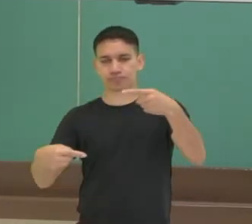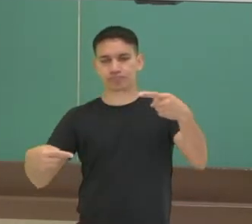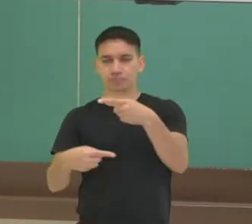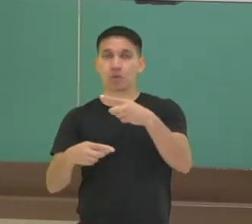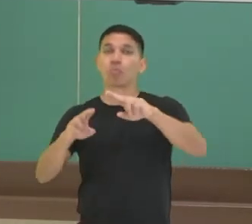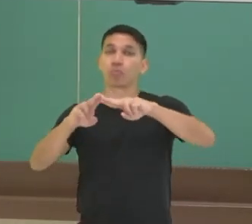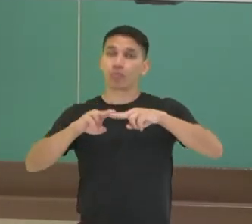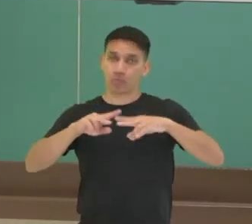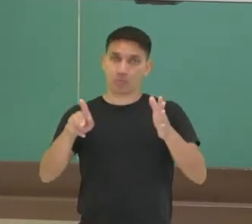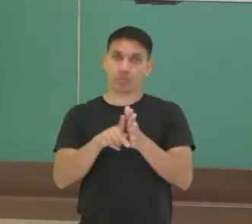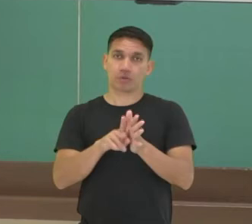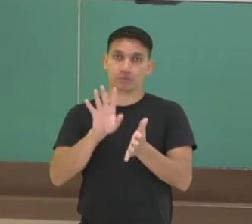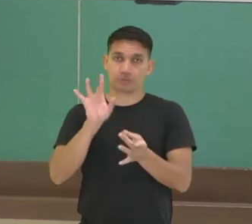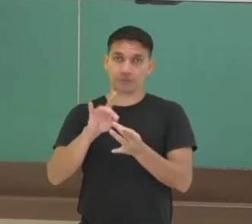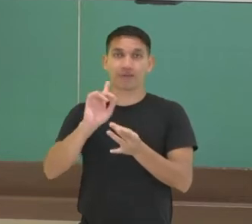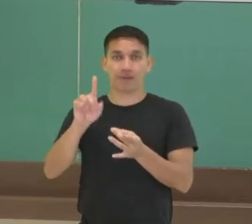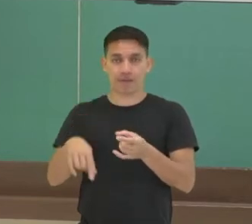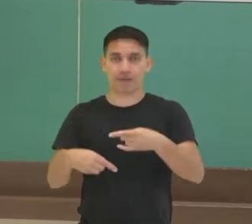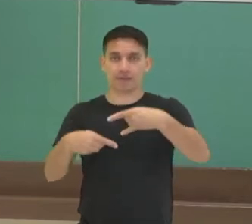um trapézio.